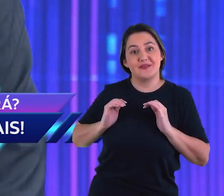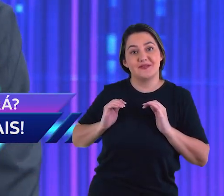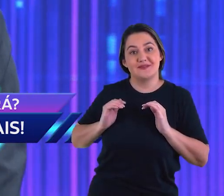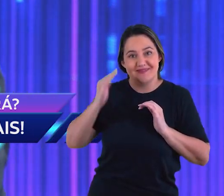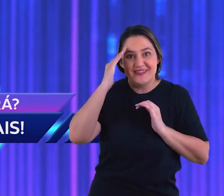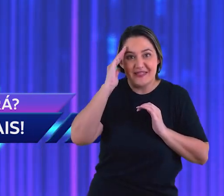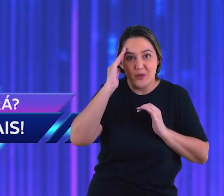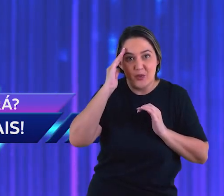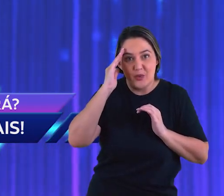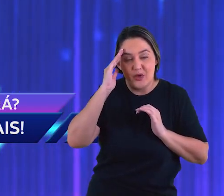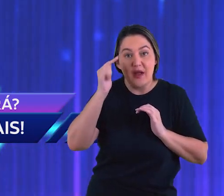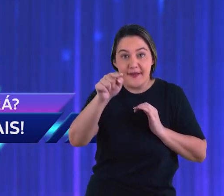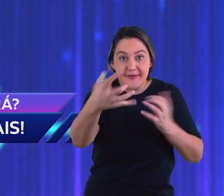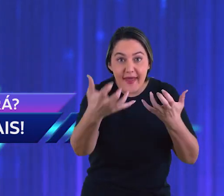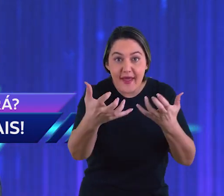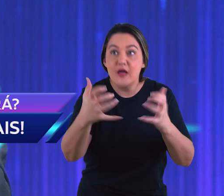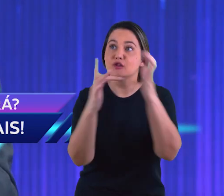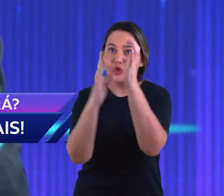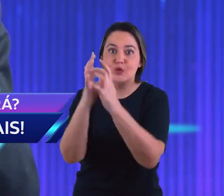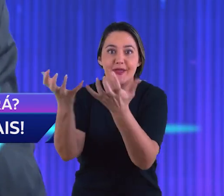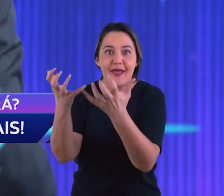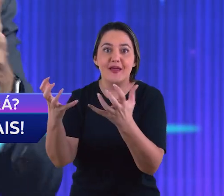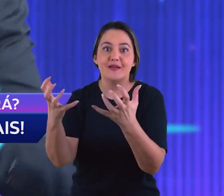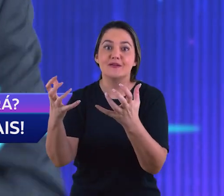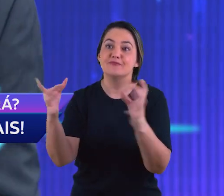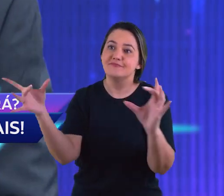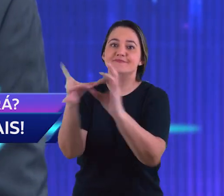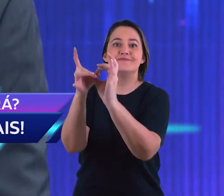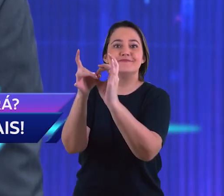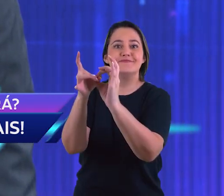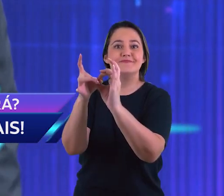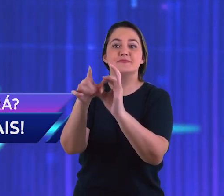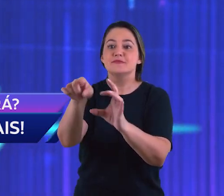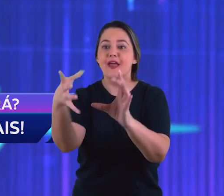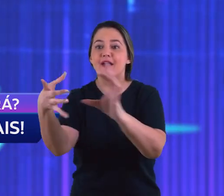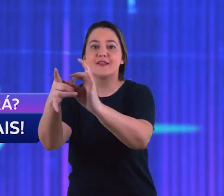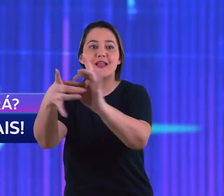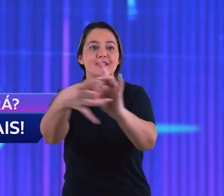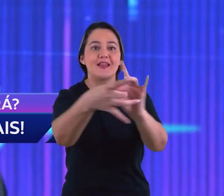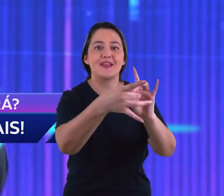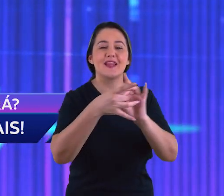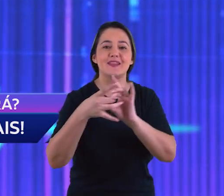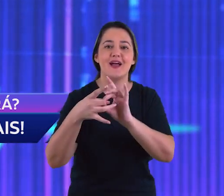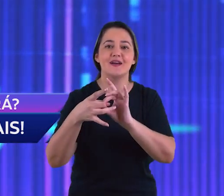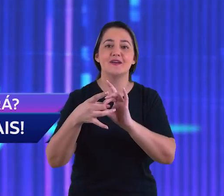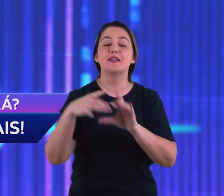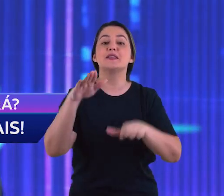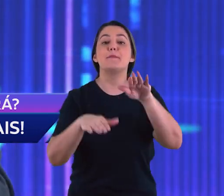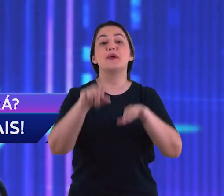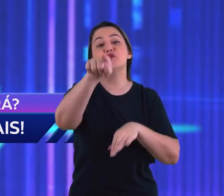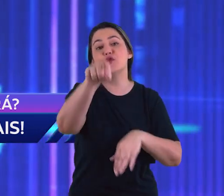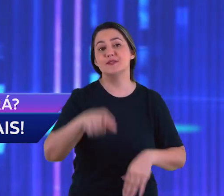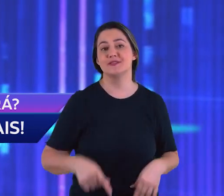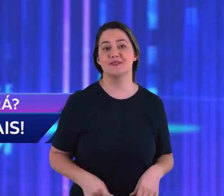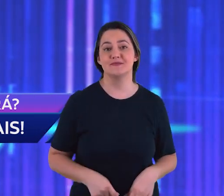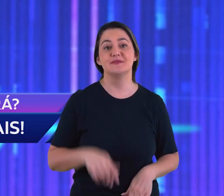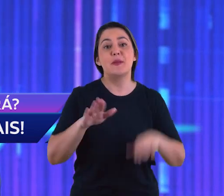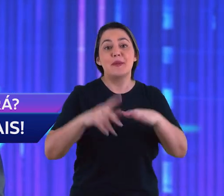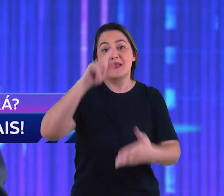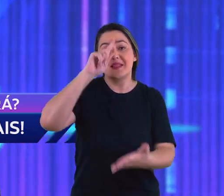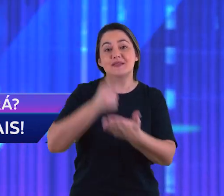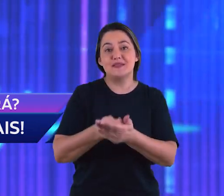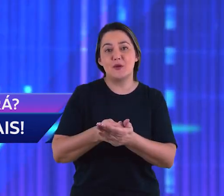salvação. Agora, se você vai salvar ou não, depende da sua decisão. Depende do passo que você vai dar em direção ao